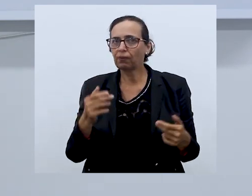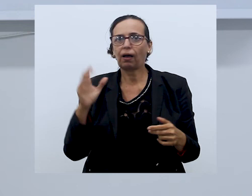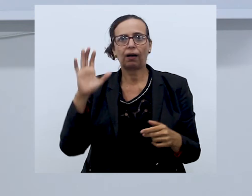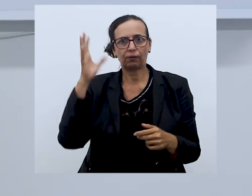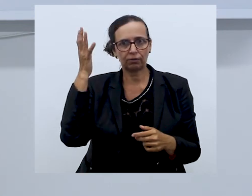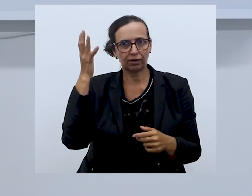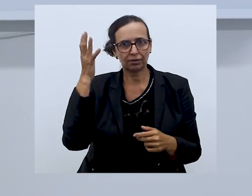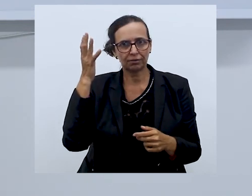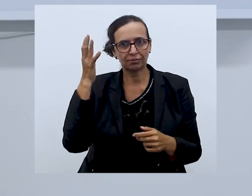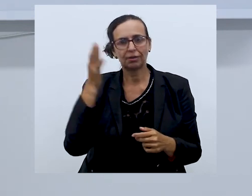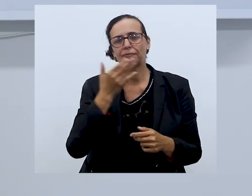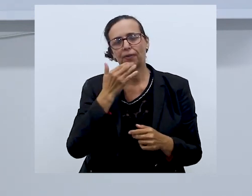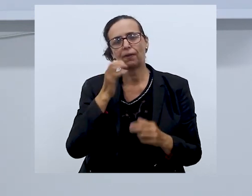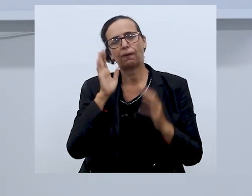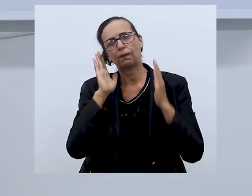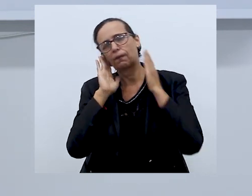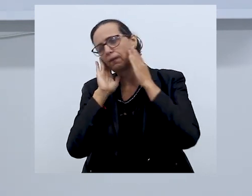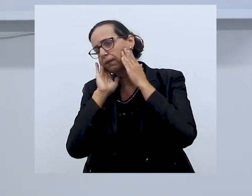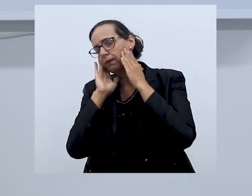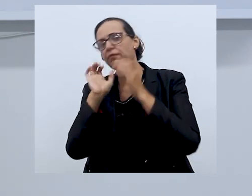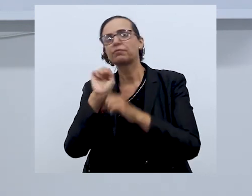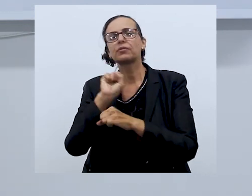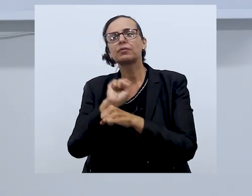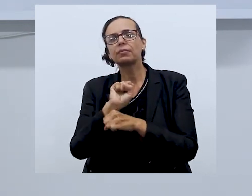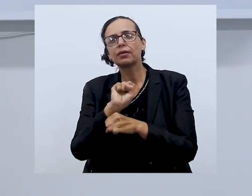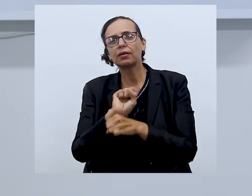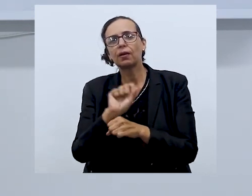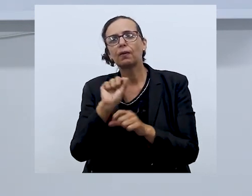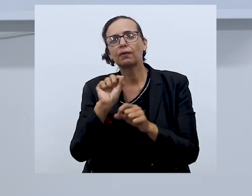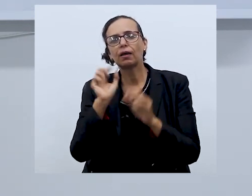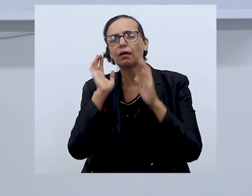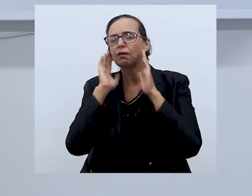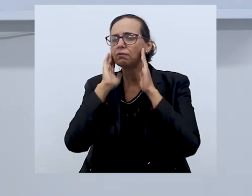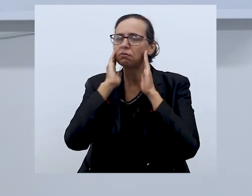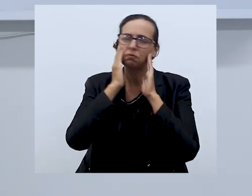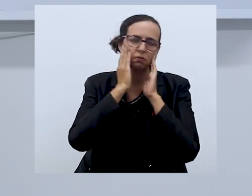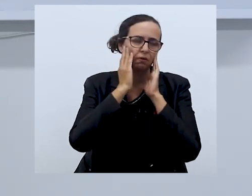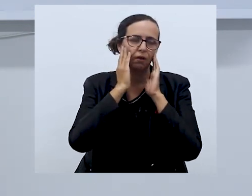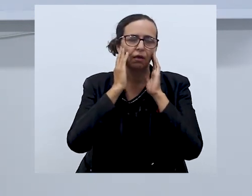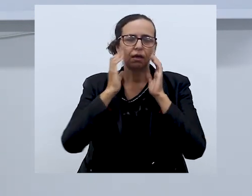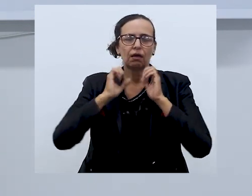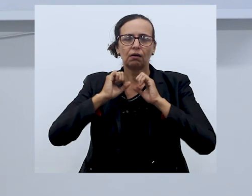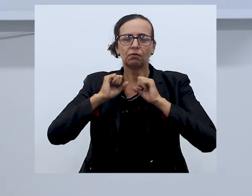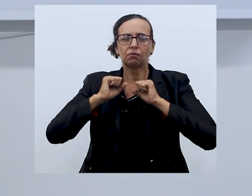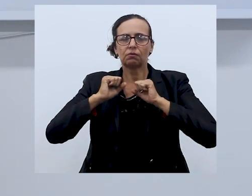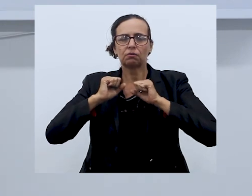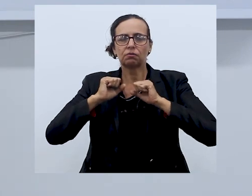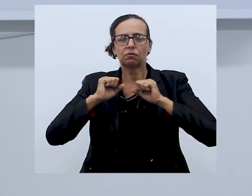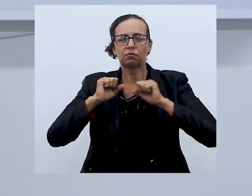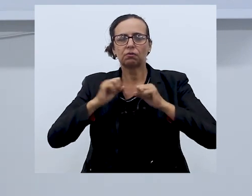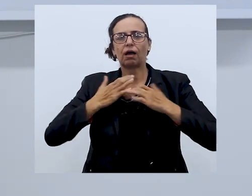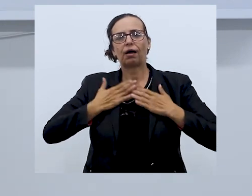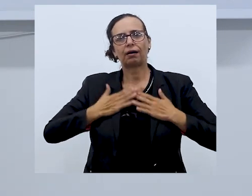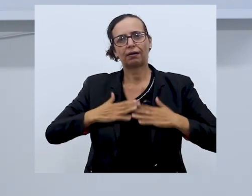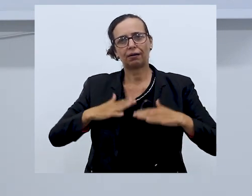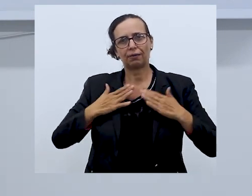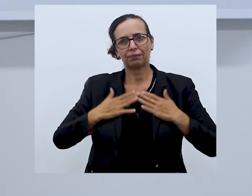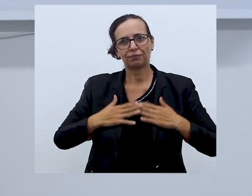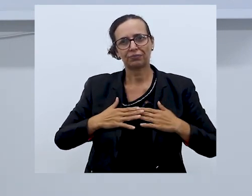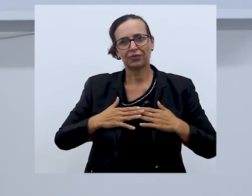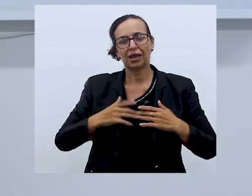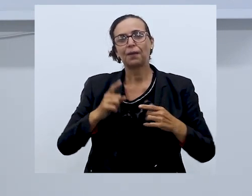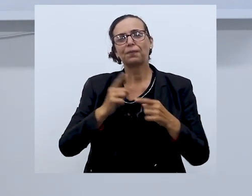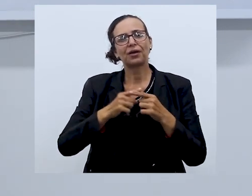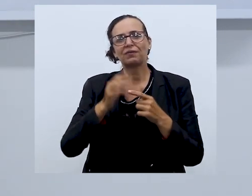com a saliva ou outras coisas, e esperar que essa crise convulsiva passe, pois ela tem uma duração máxima de